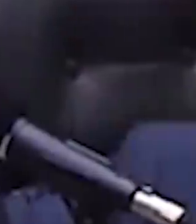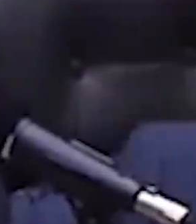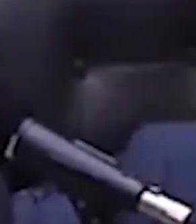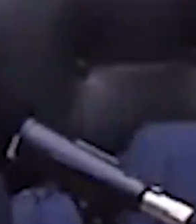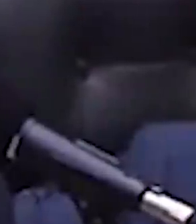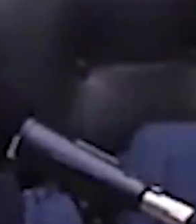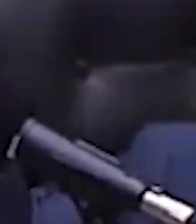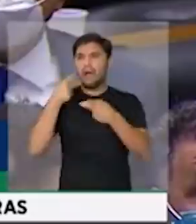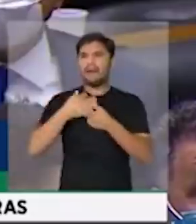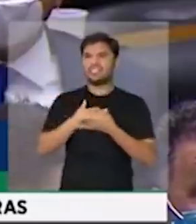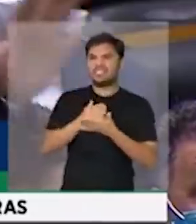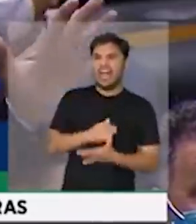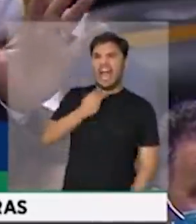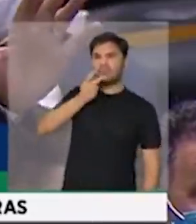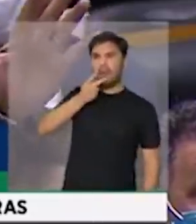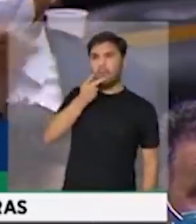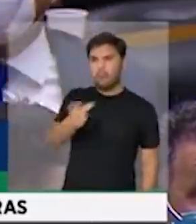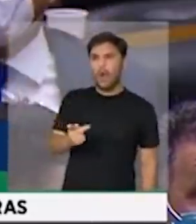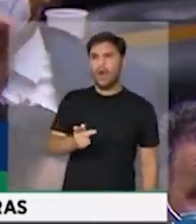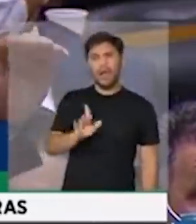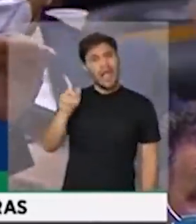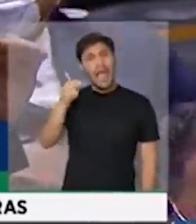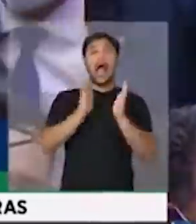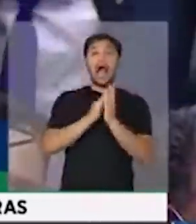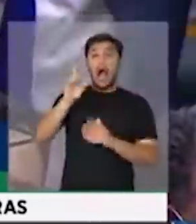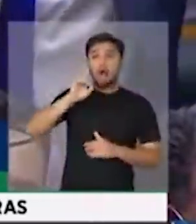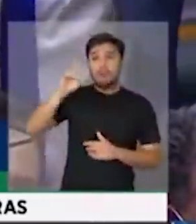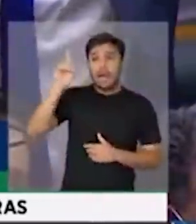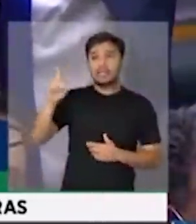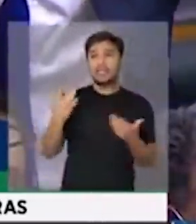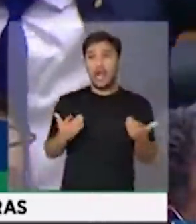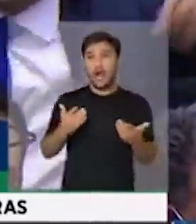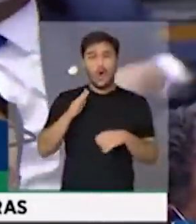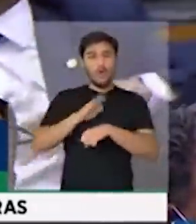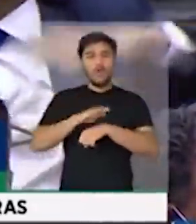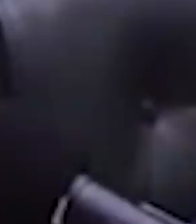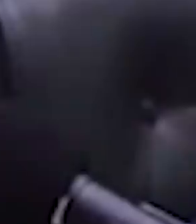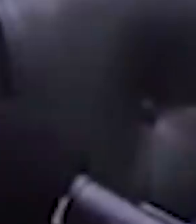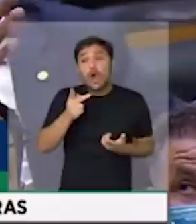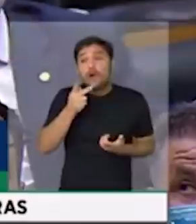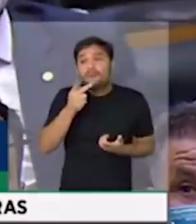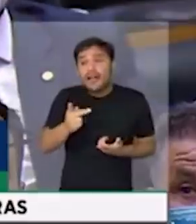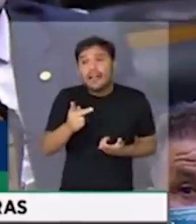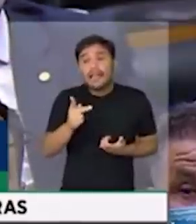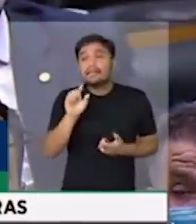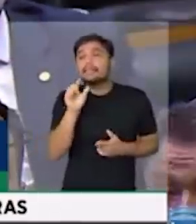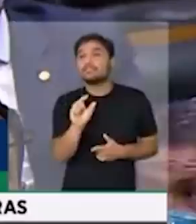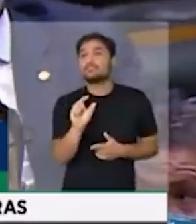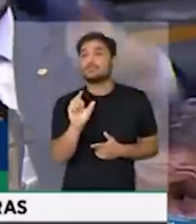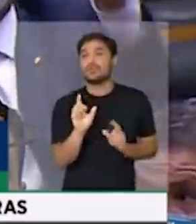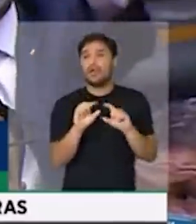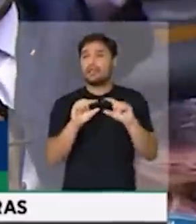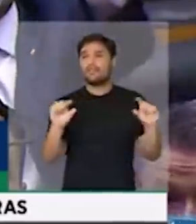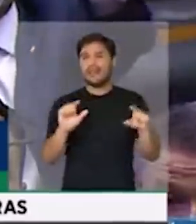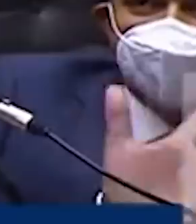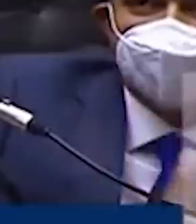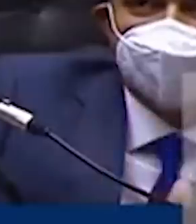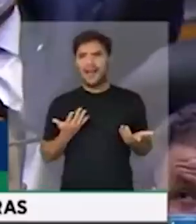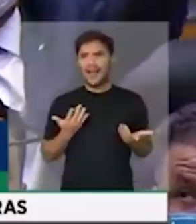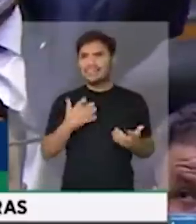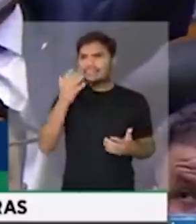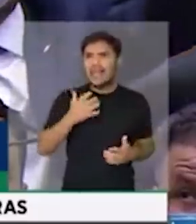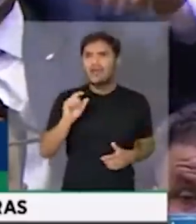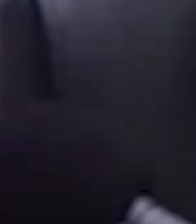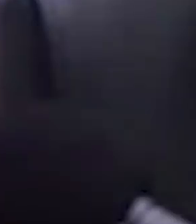tava chata pra porra. Eu disse graças a Deus no momento, no momento em que caiu a porra. Agora me diga, senhor presidente, o que é mais